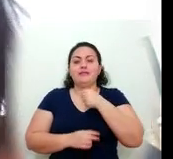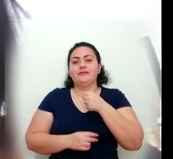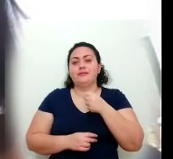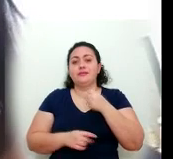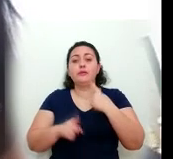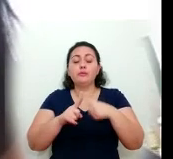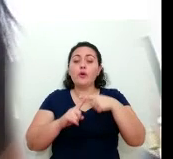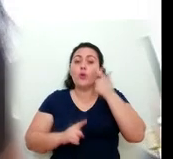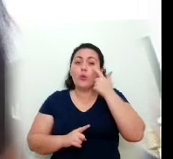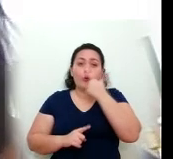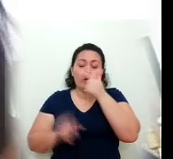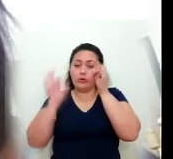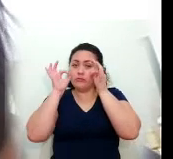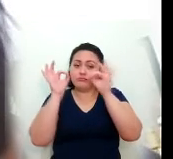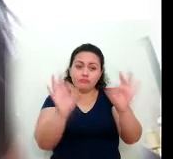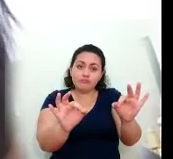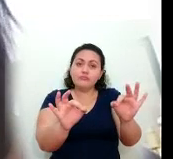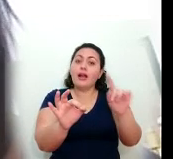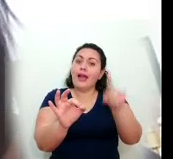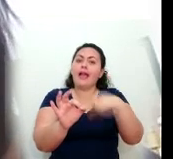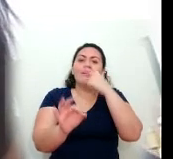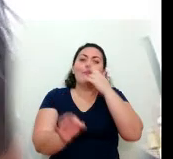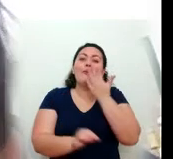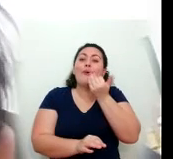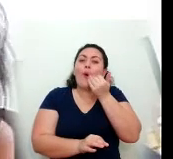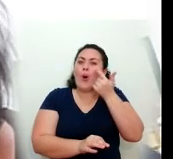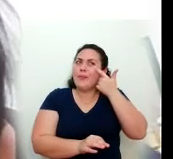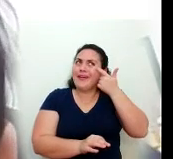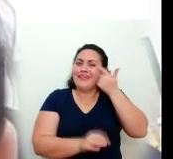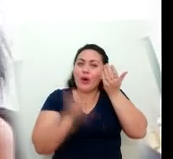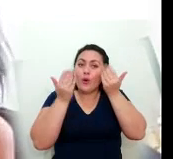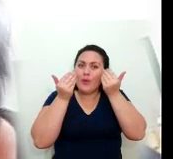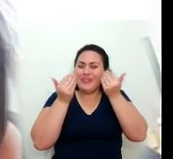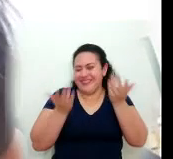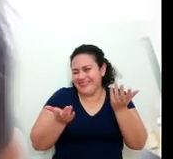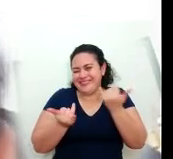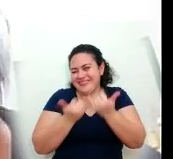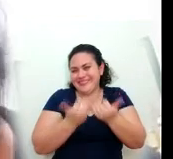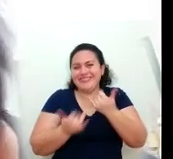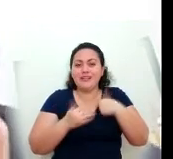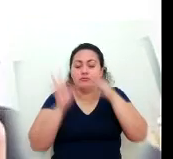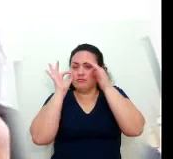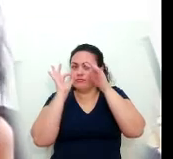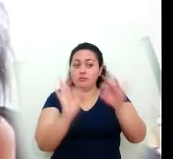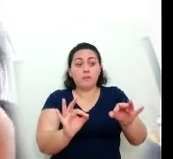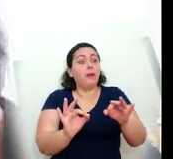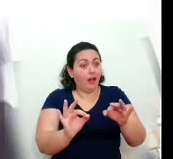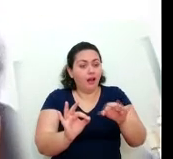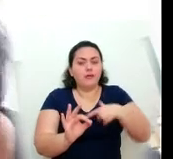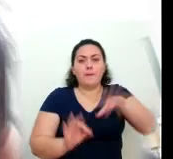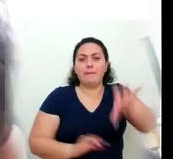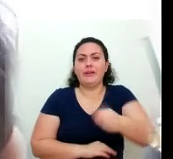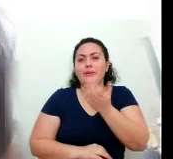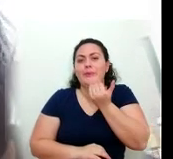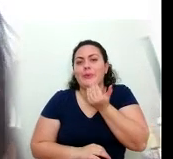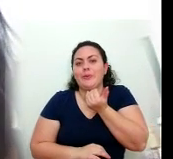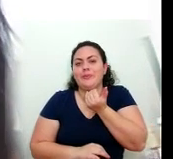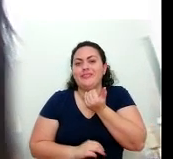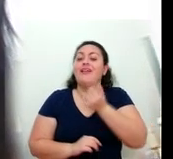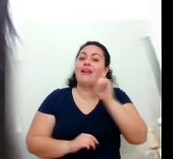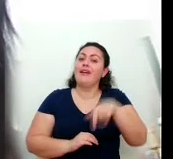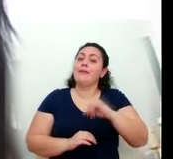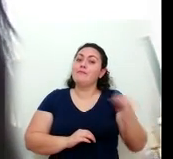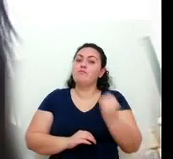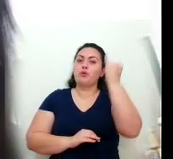assim, a gente vai reagir porque o olho, né, é a maneira também de comer, né? A primeira, a gente olha e aí vai comer. Então